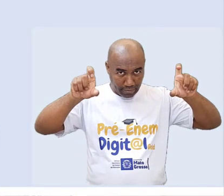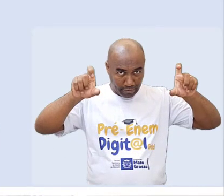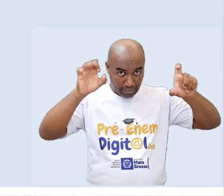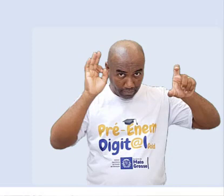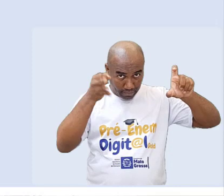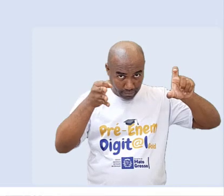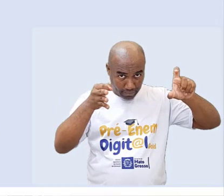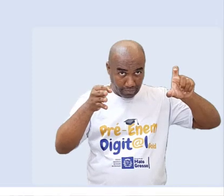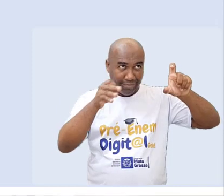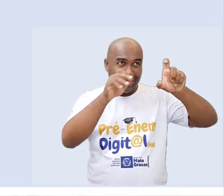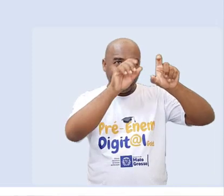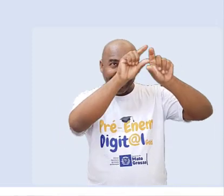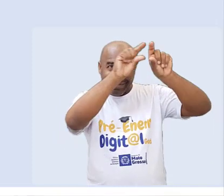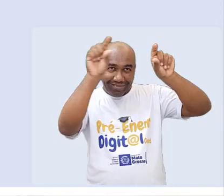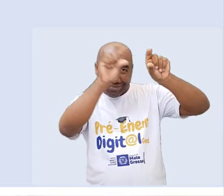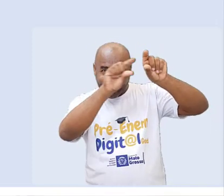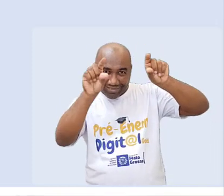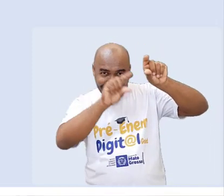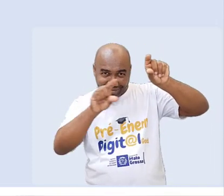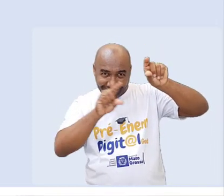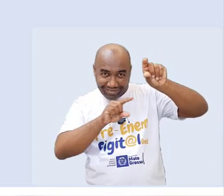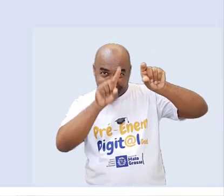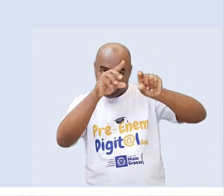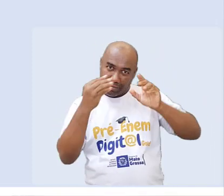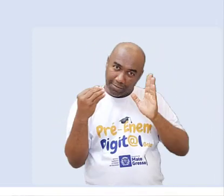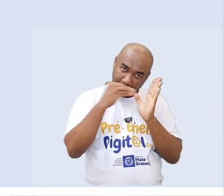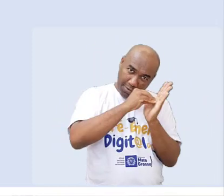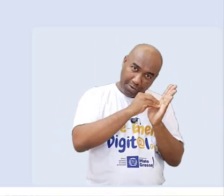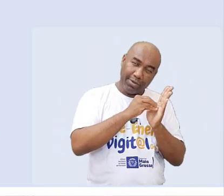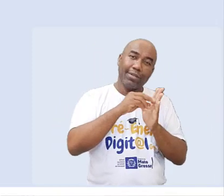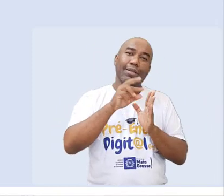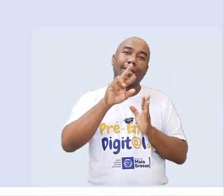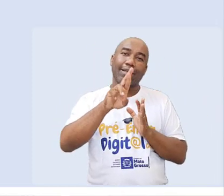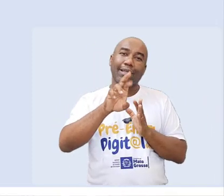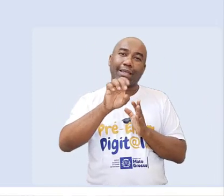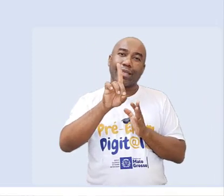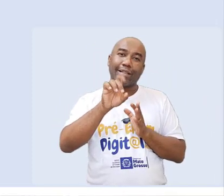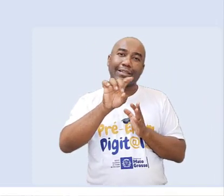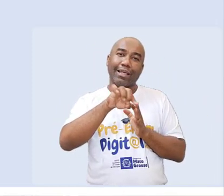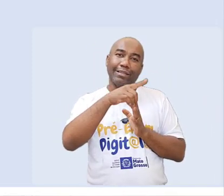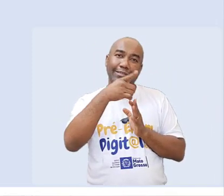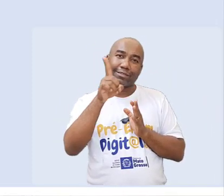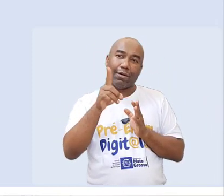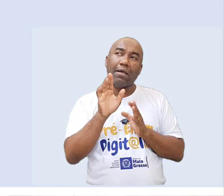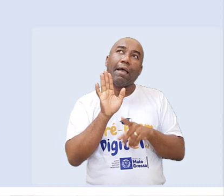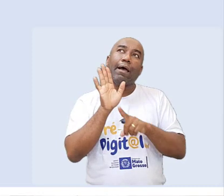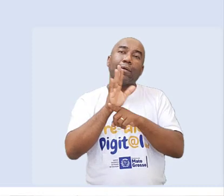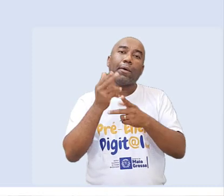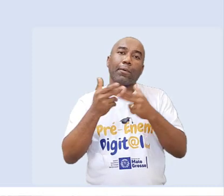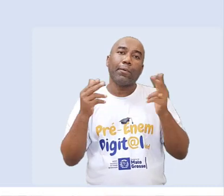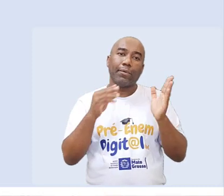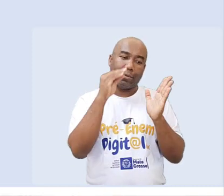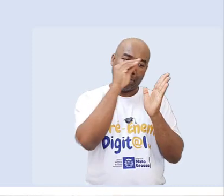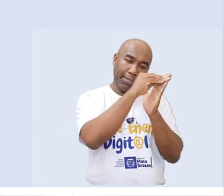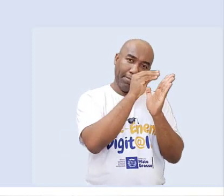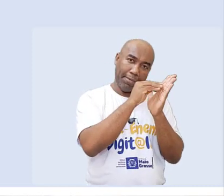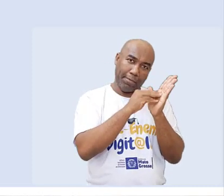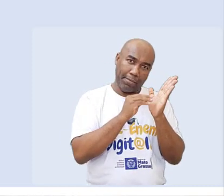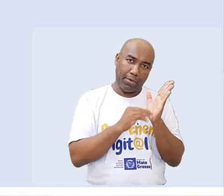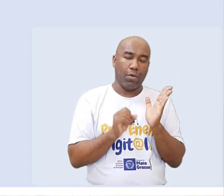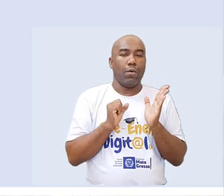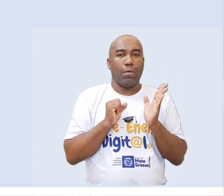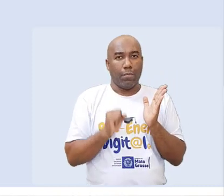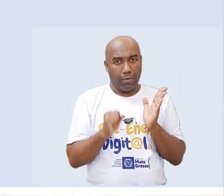Printou a tela? Beleza. Tá aí para você aprender os 3 poderes que você pode citar